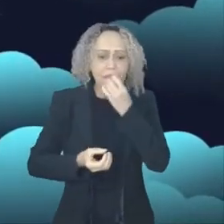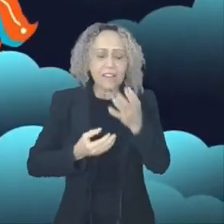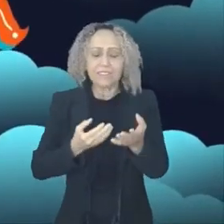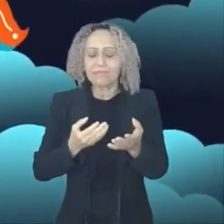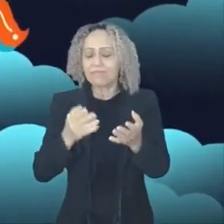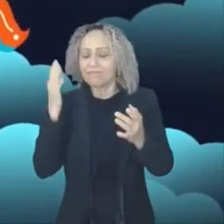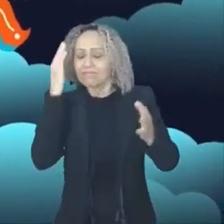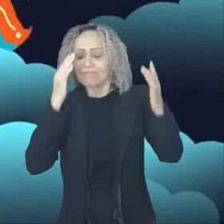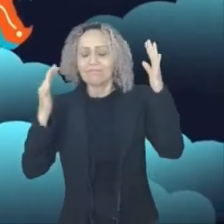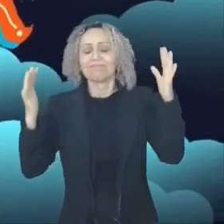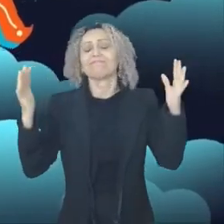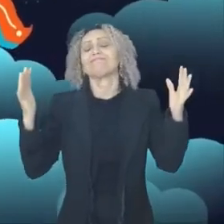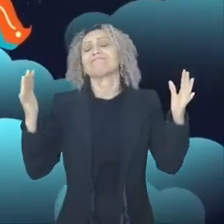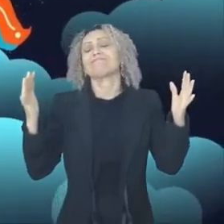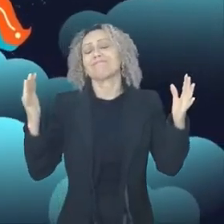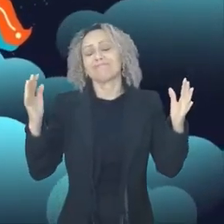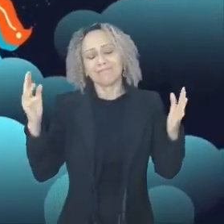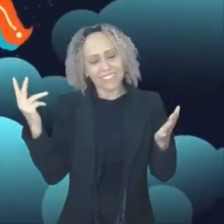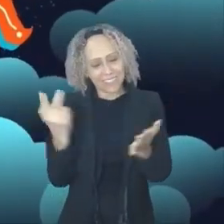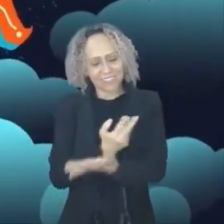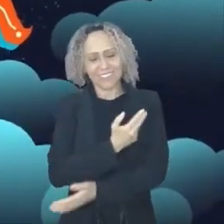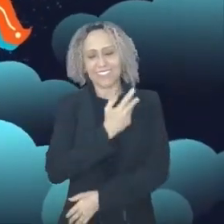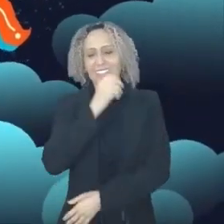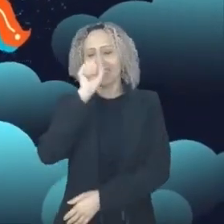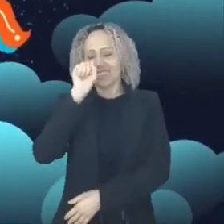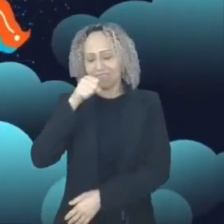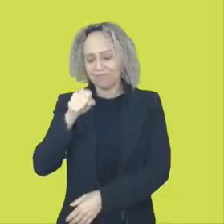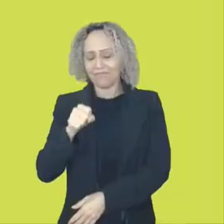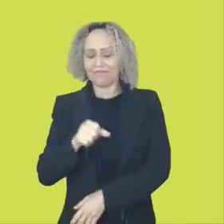tenho sonhos pra viver.